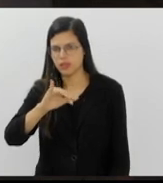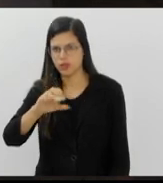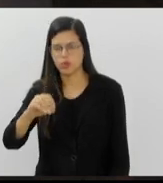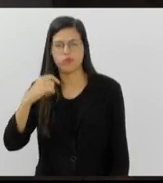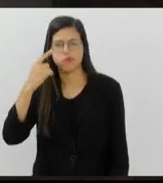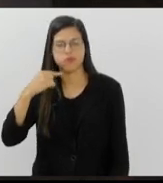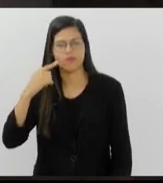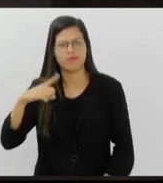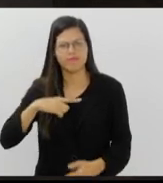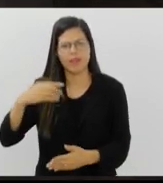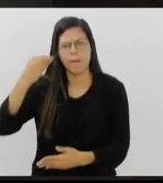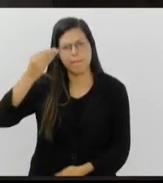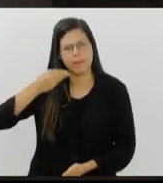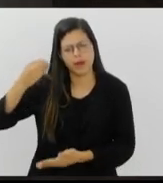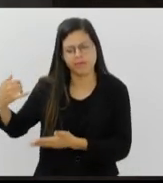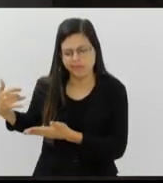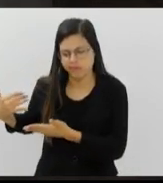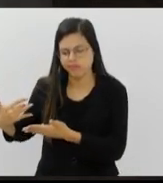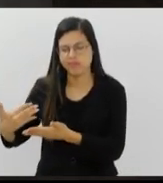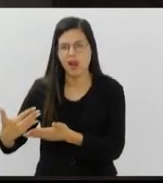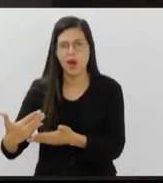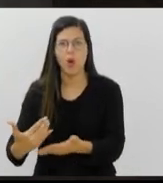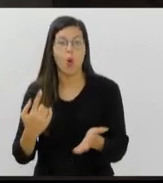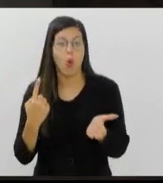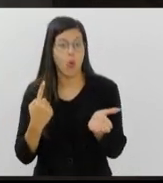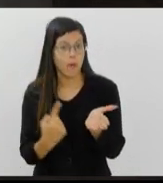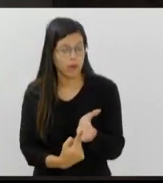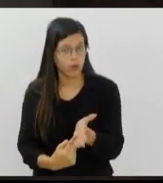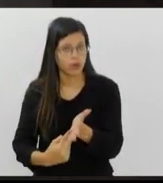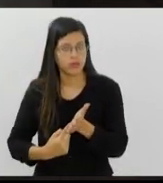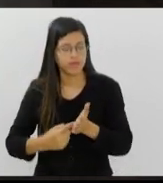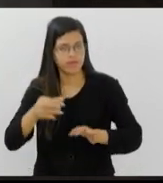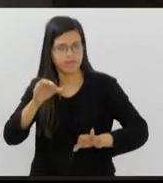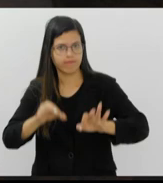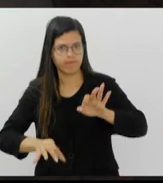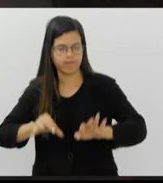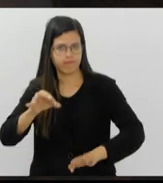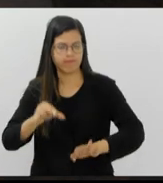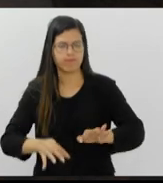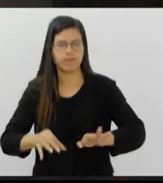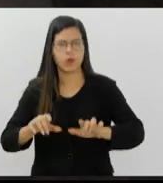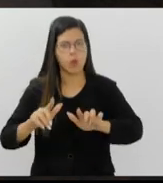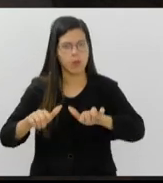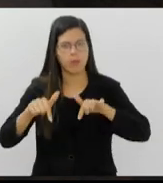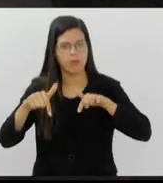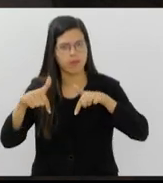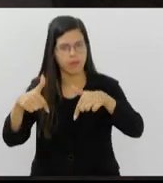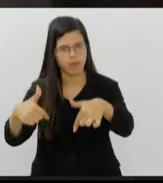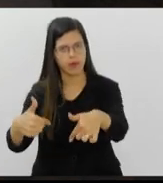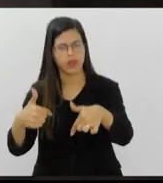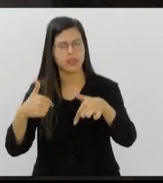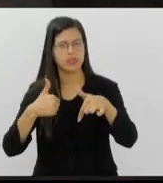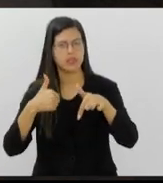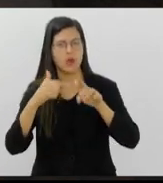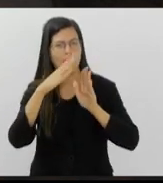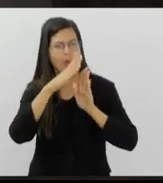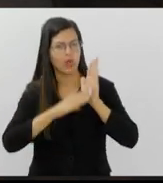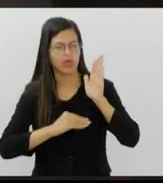uma trajetória marcada por um profundo comprometimento com a justiça e uma atuação destacada nas áreas